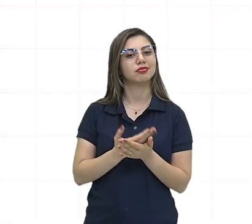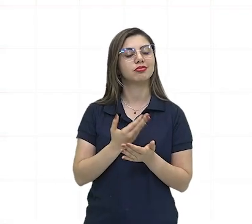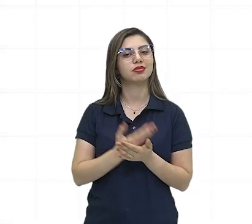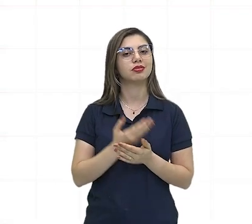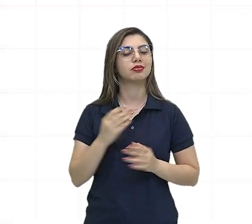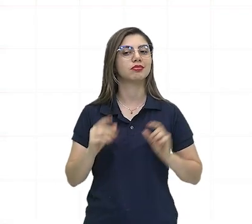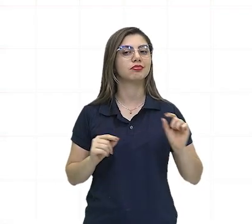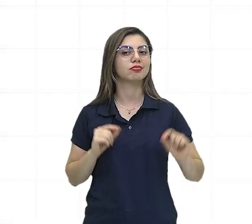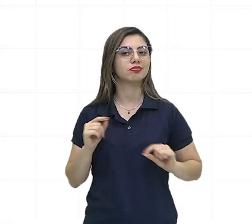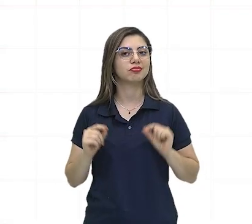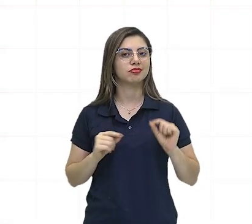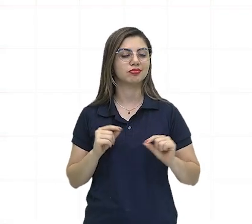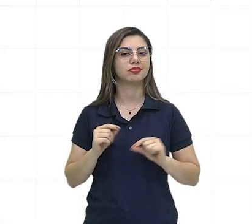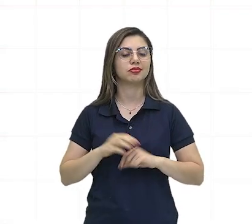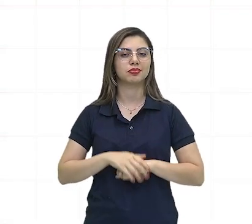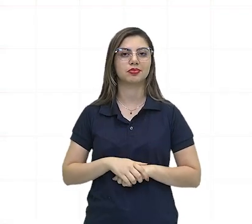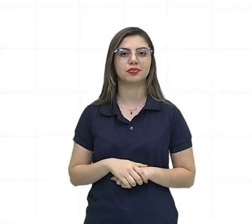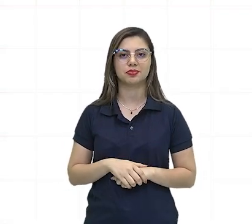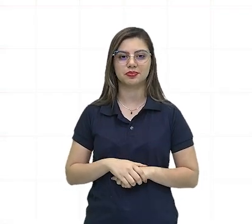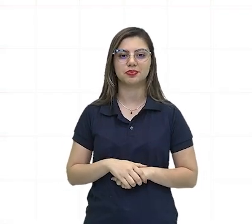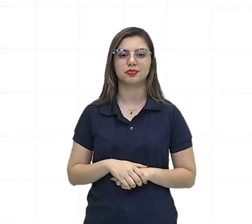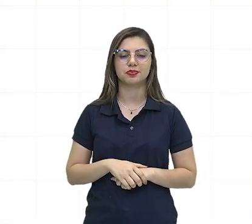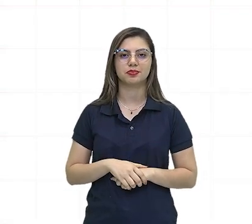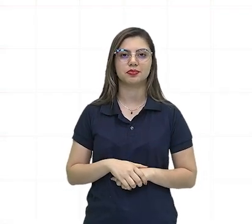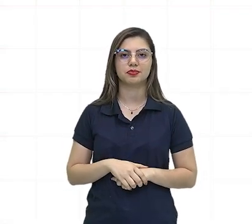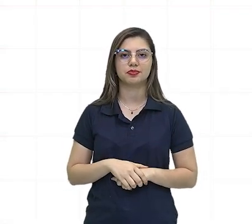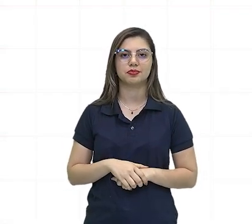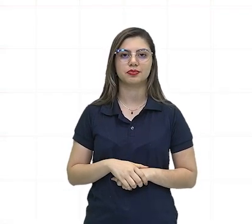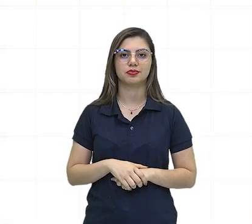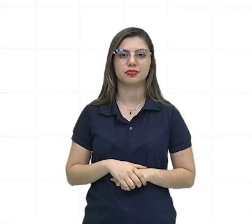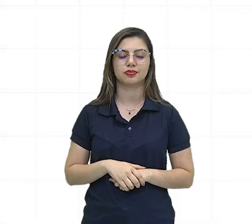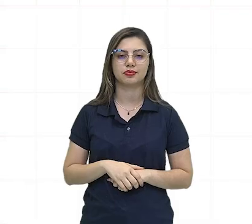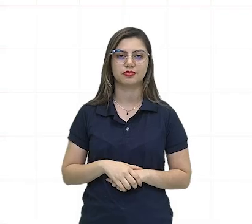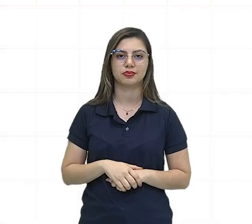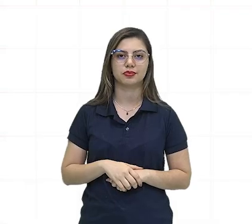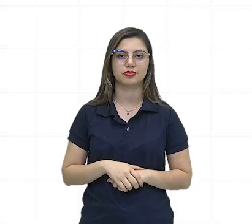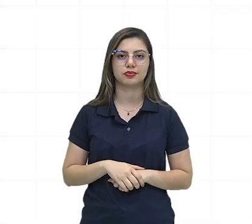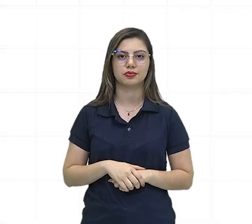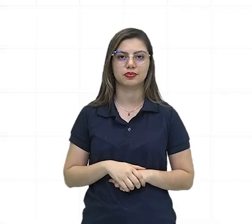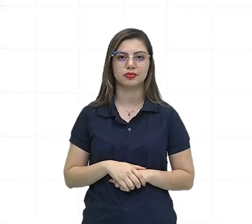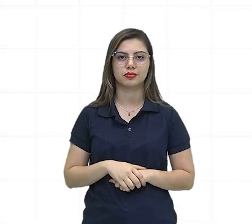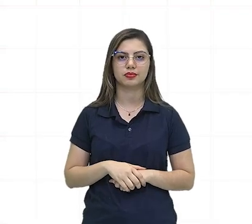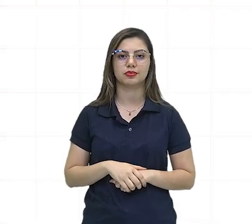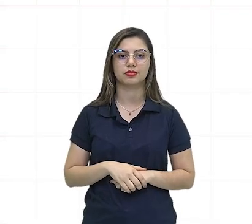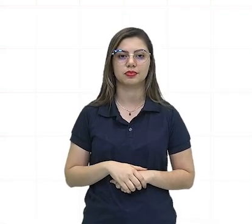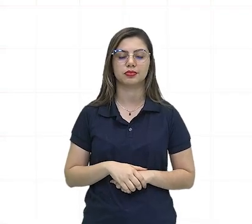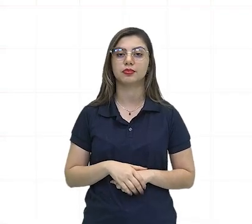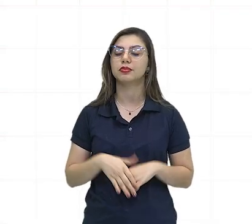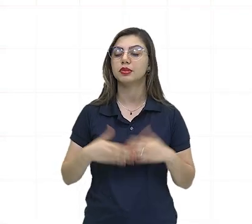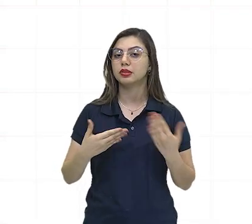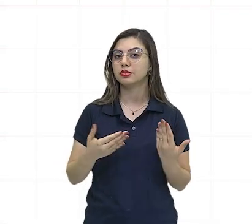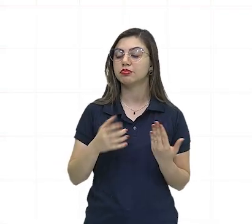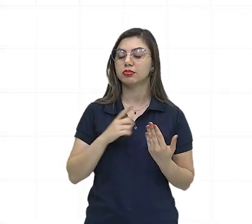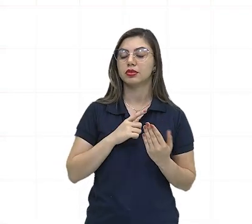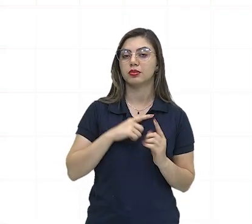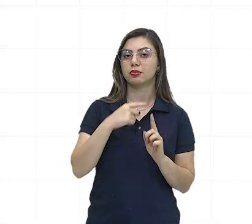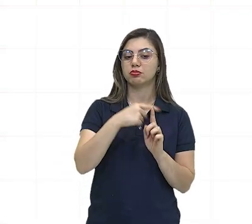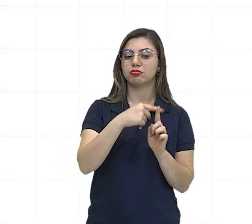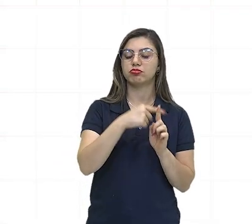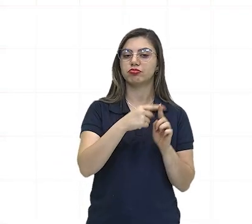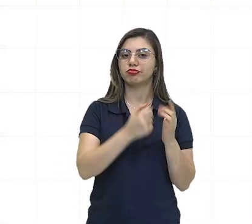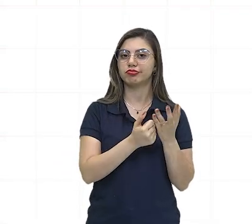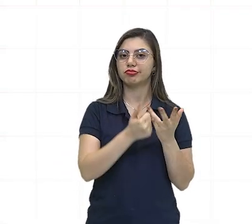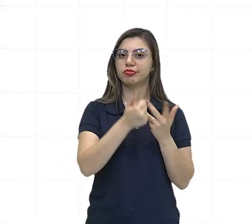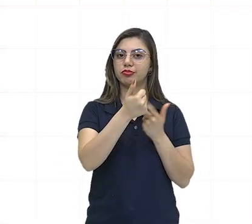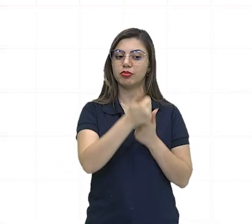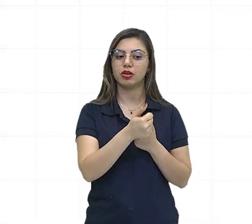né, que em relação a uma vantagem, né,